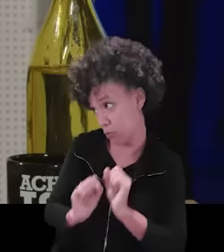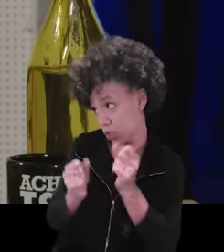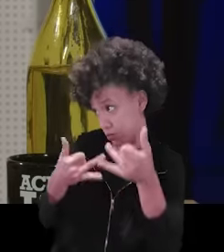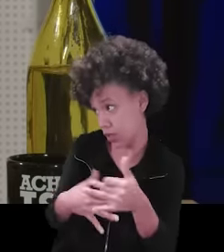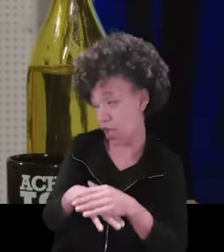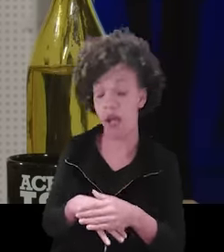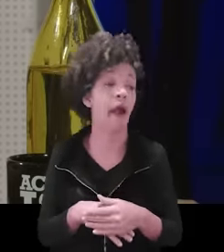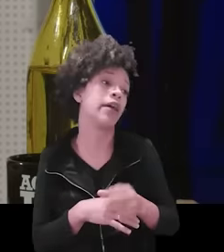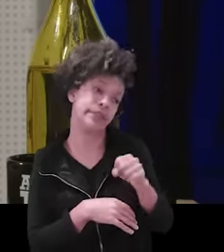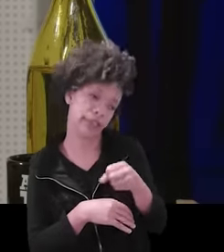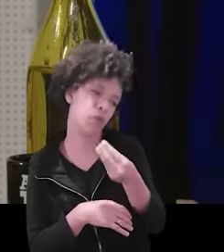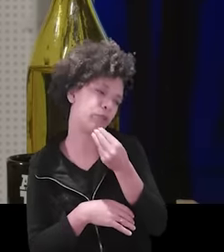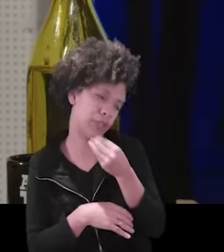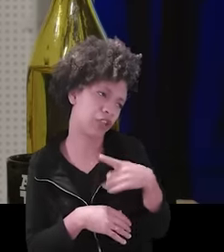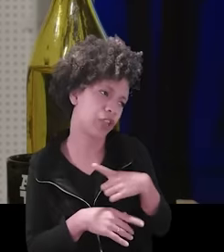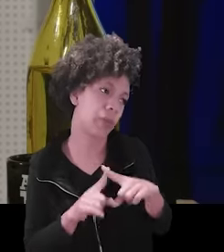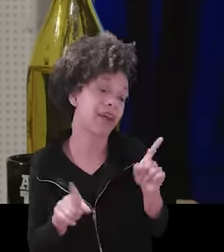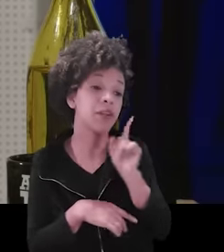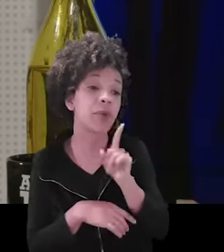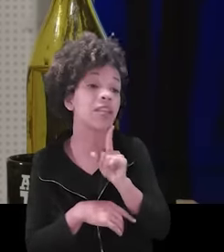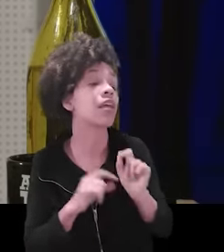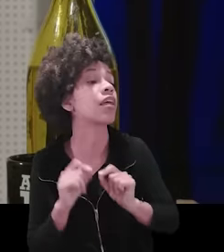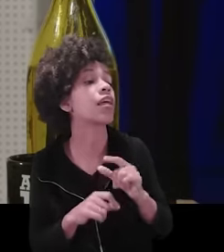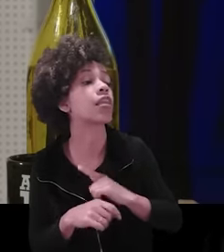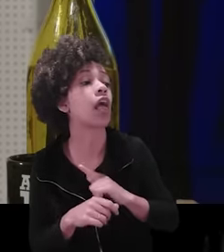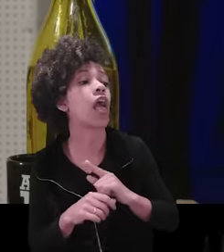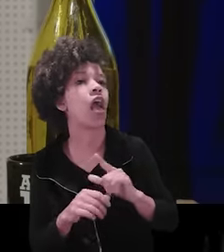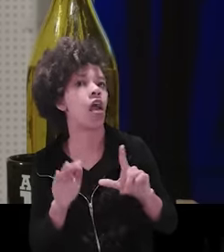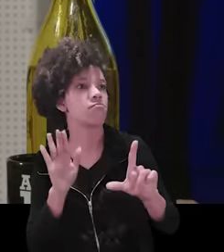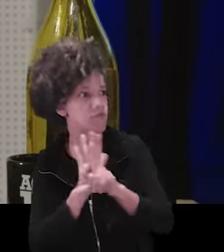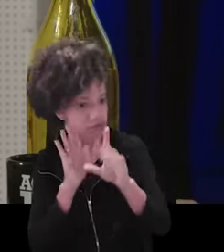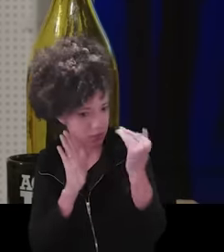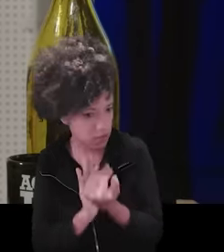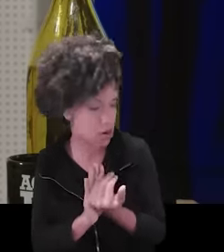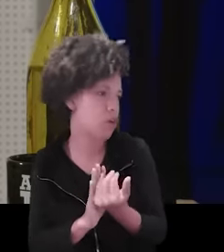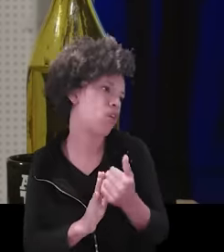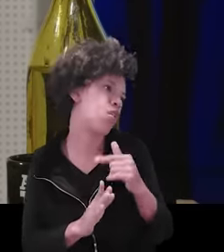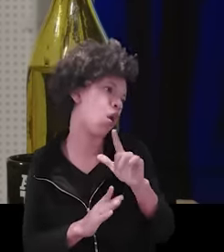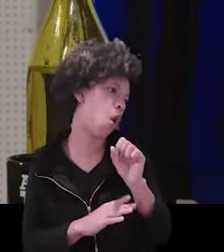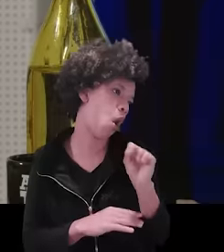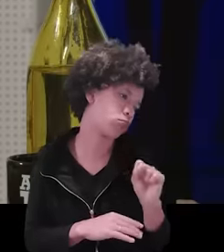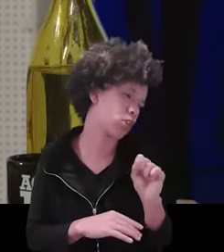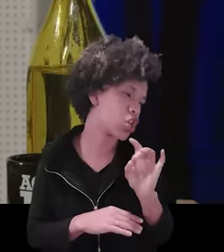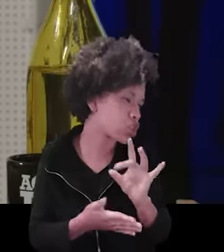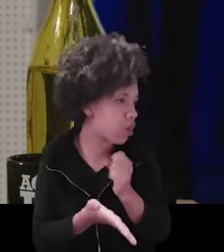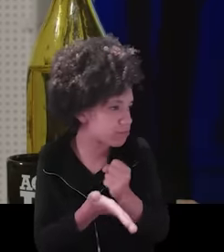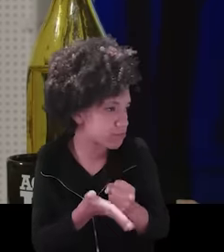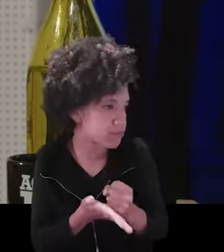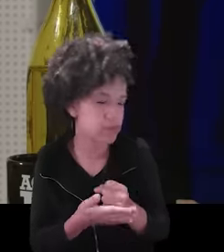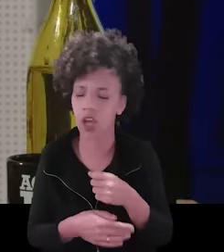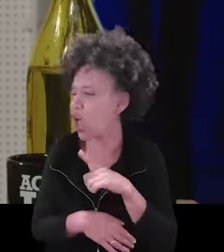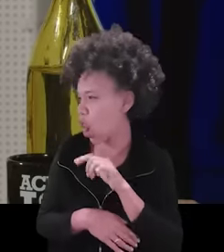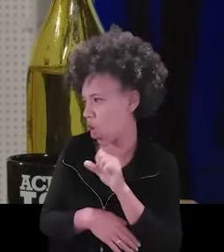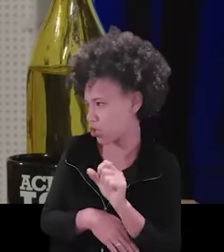tá só que assim americana ele quer Lógico ele quer alguém que vai estar legalmente porque Ross por exemplo só vai contratar se você